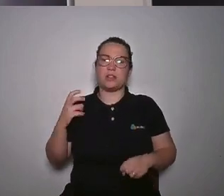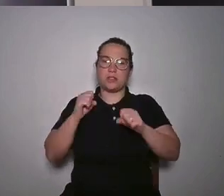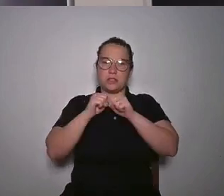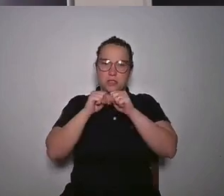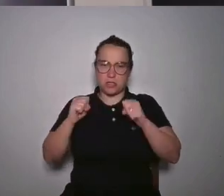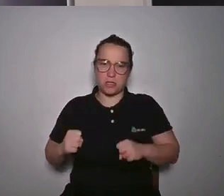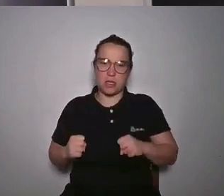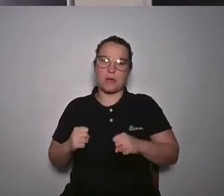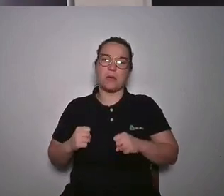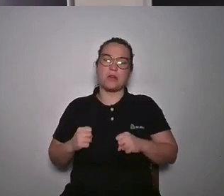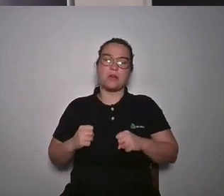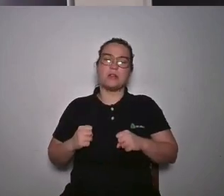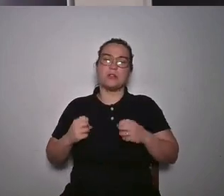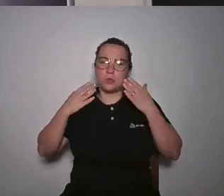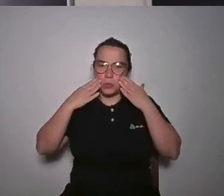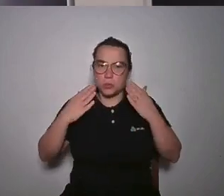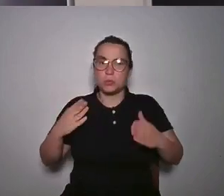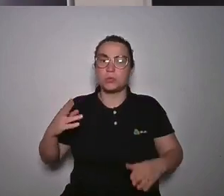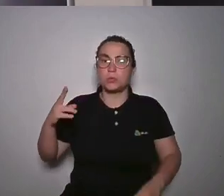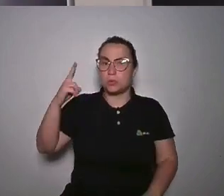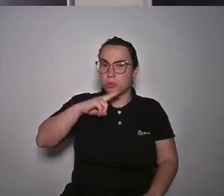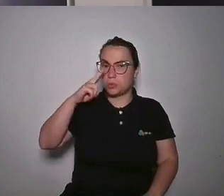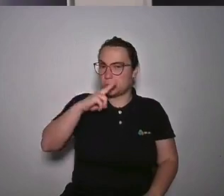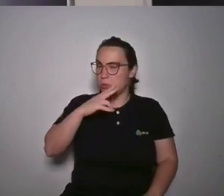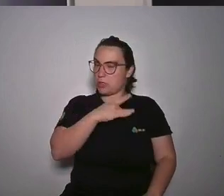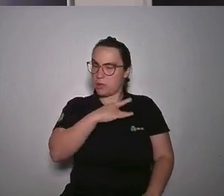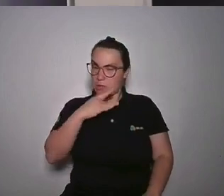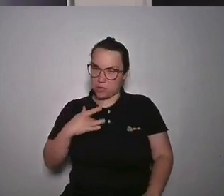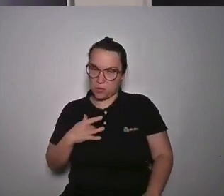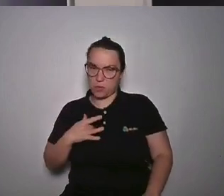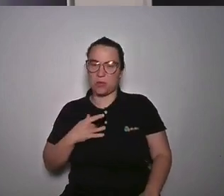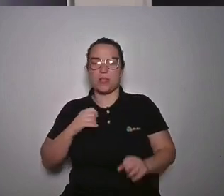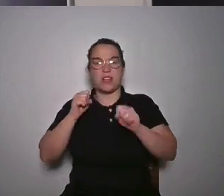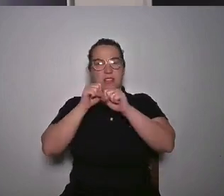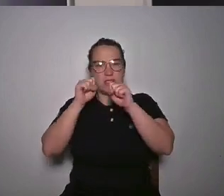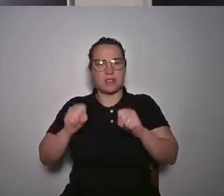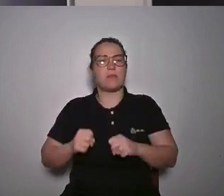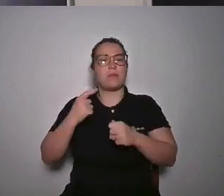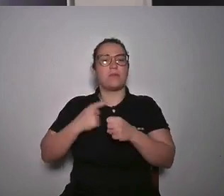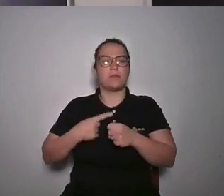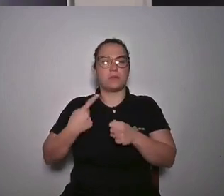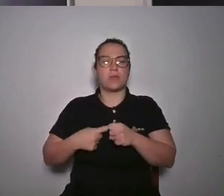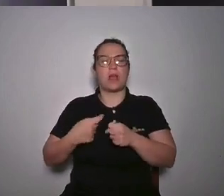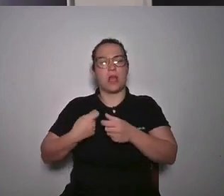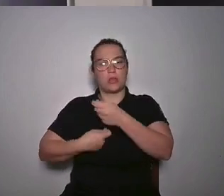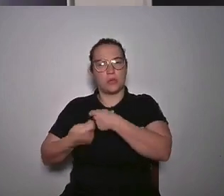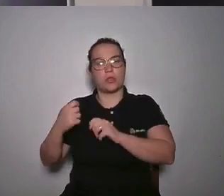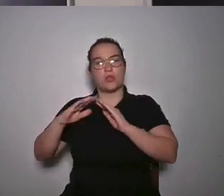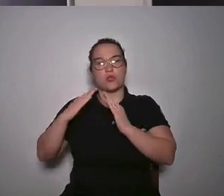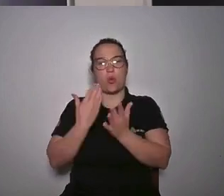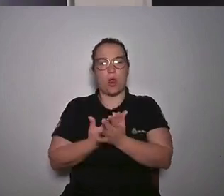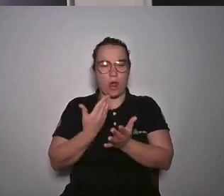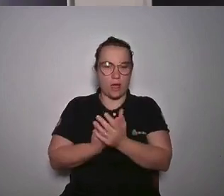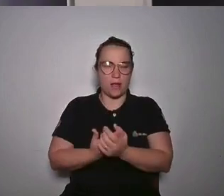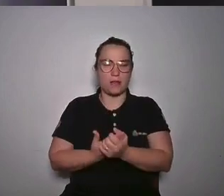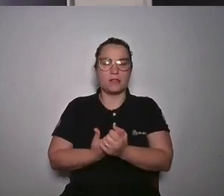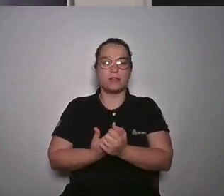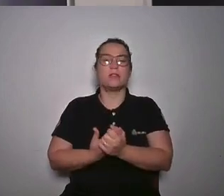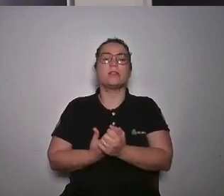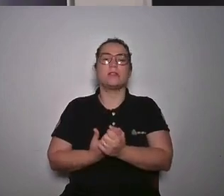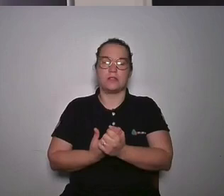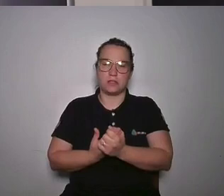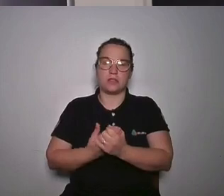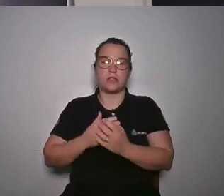de Enfrentamento à Emergência da Saúde Pública, Sistema Municipal de Administração Escolar, as operações de crédito